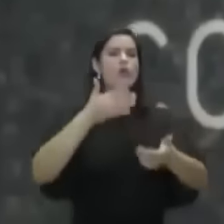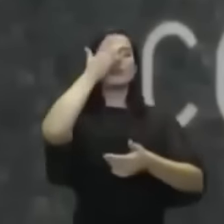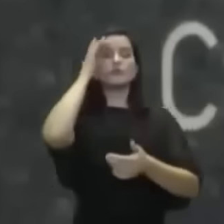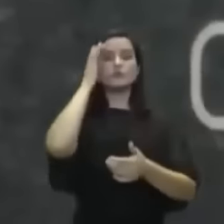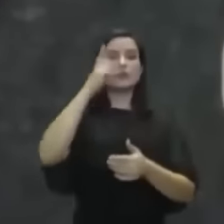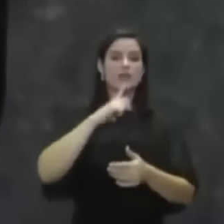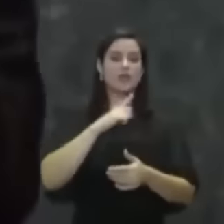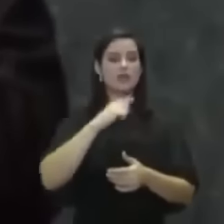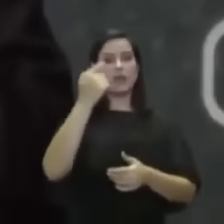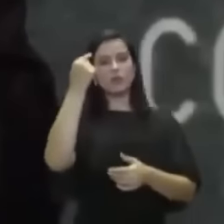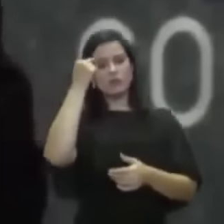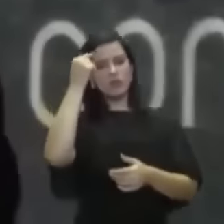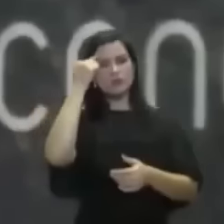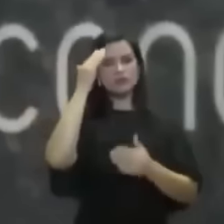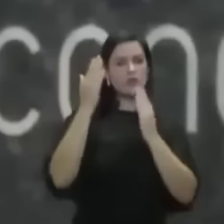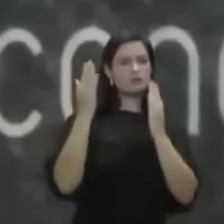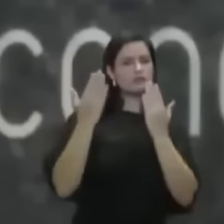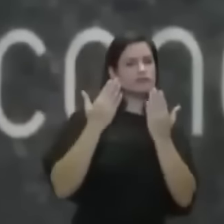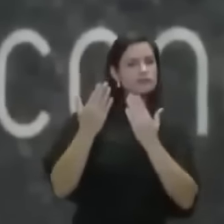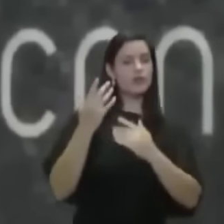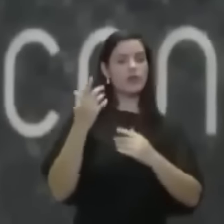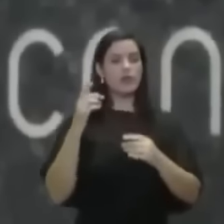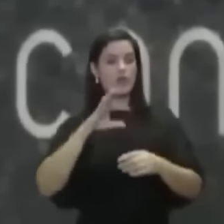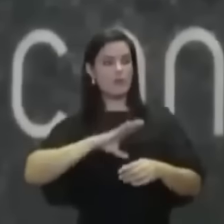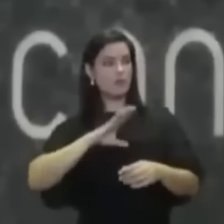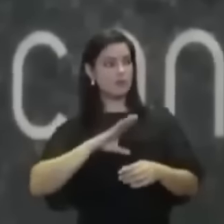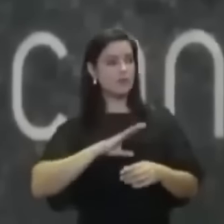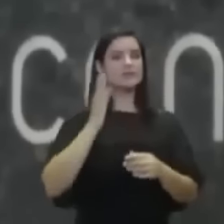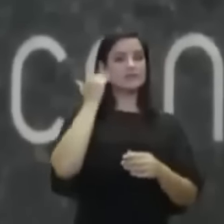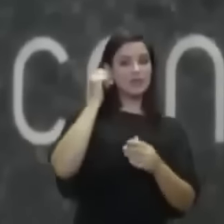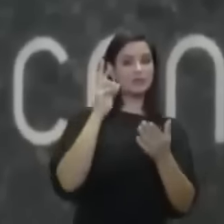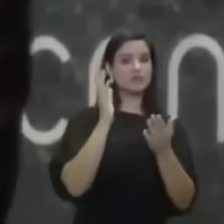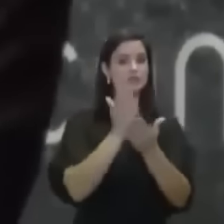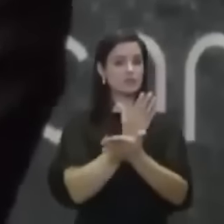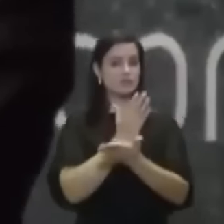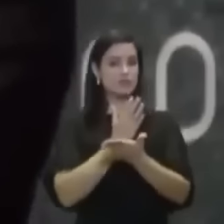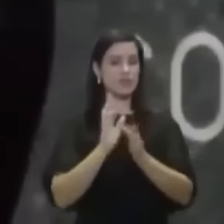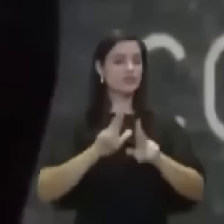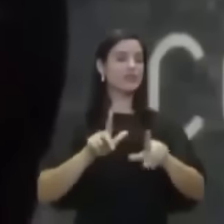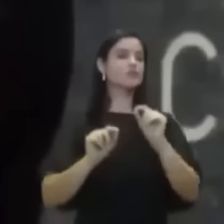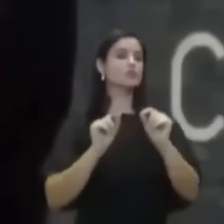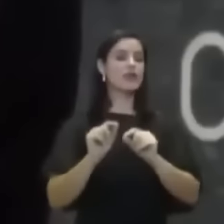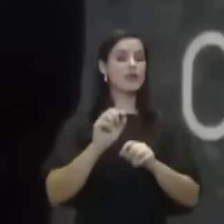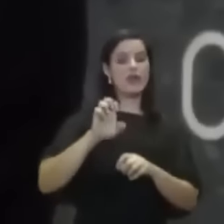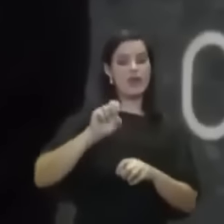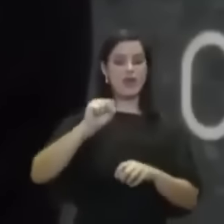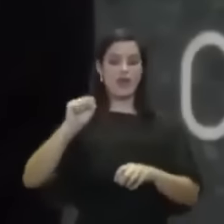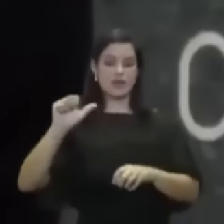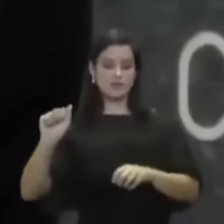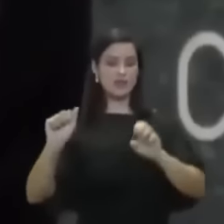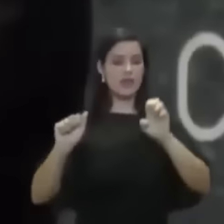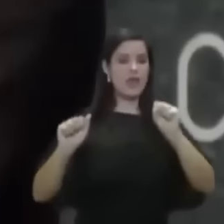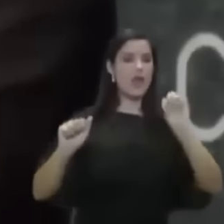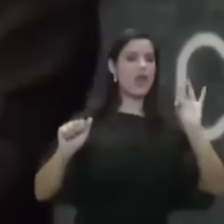ou do grego, ou do inglês, sabe a diferença entre esta e essa. Por exemplo, eu estou com a minha Bíblia na mão, eu digo esta